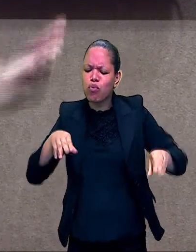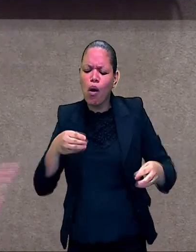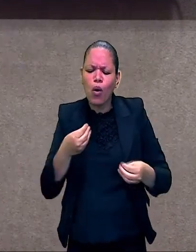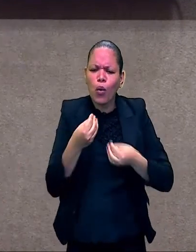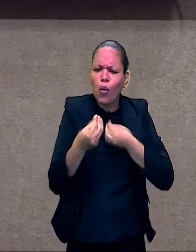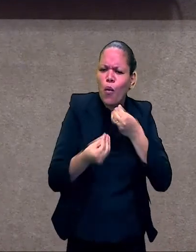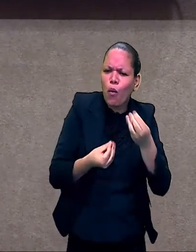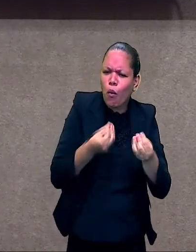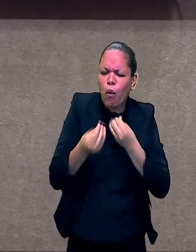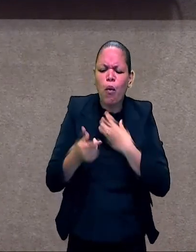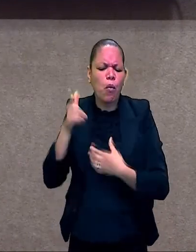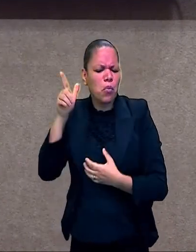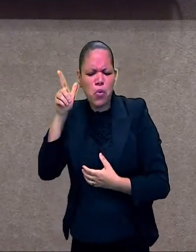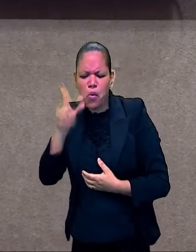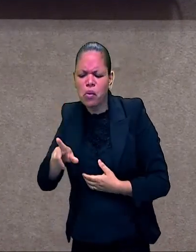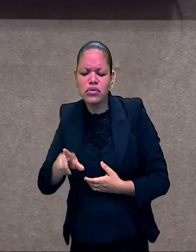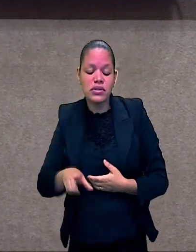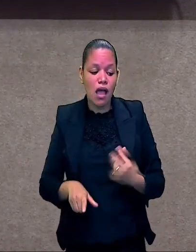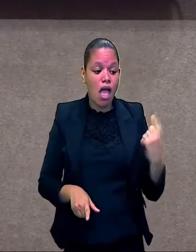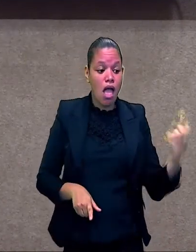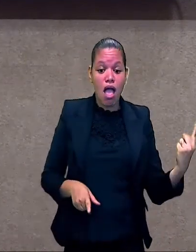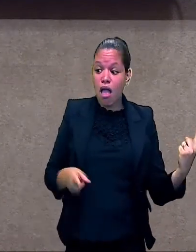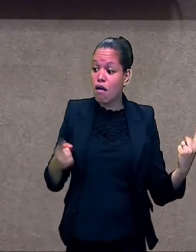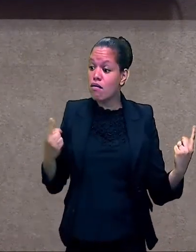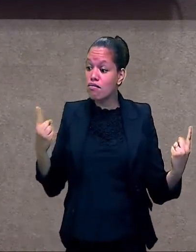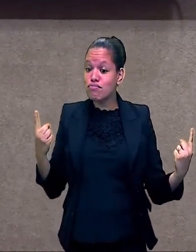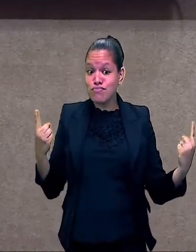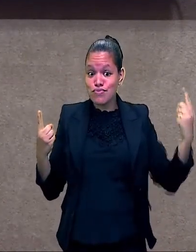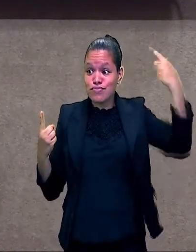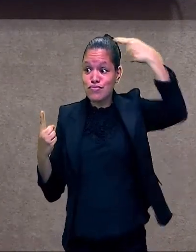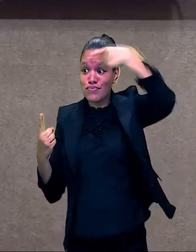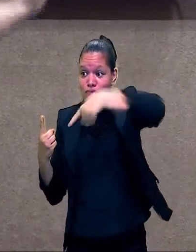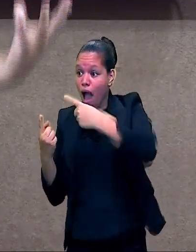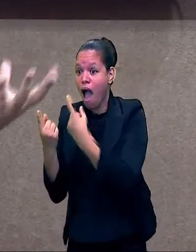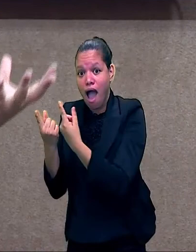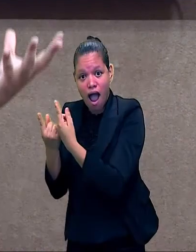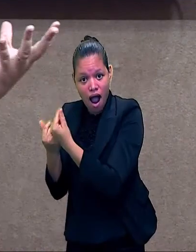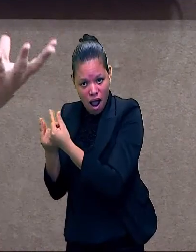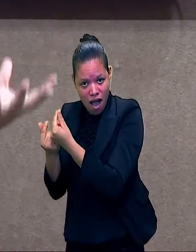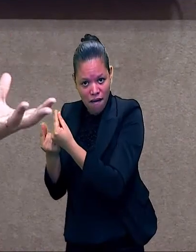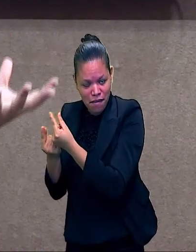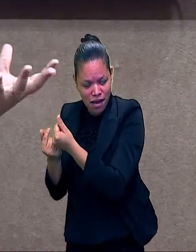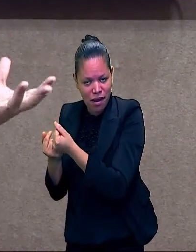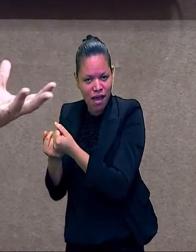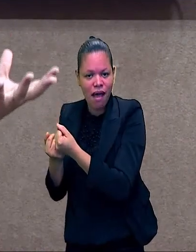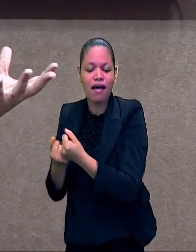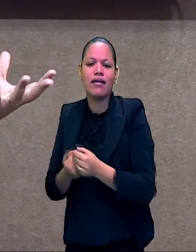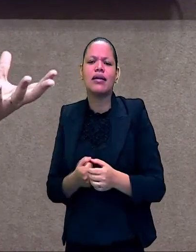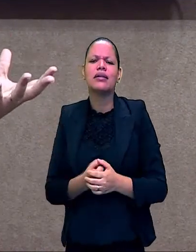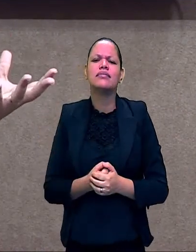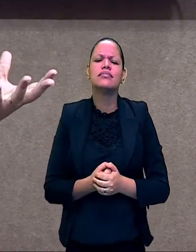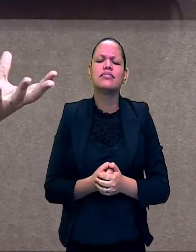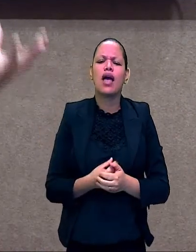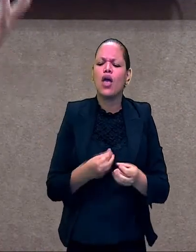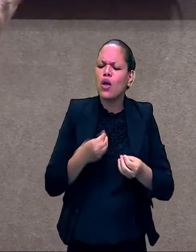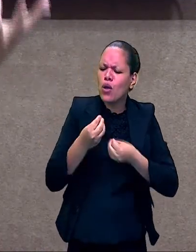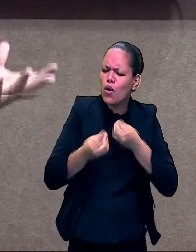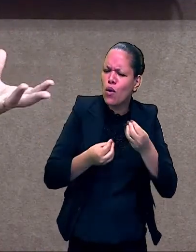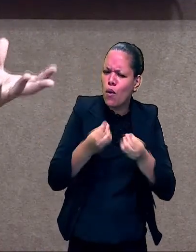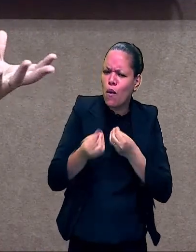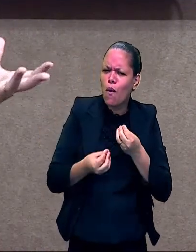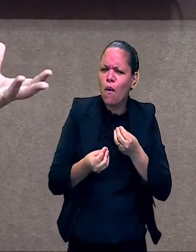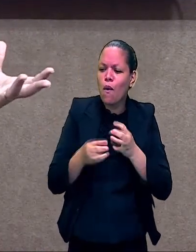outro lado de maneira mais barata e como que nós conseguimos então ocupar todo esse território com